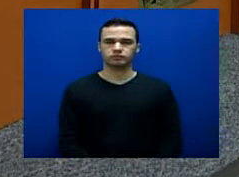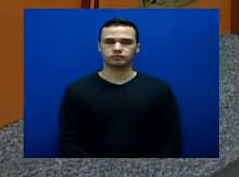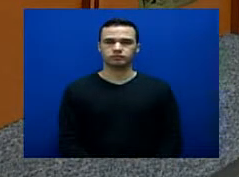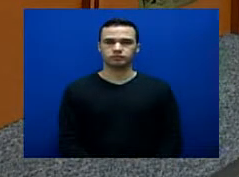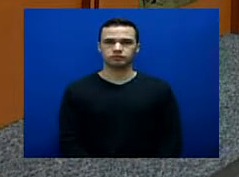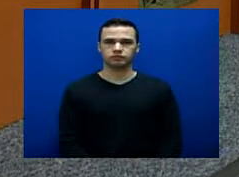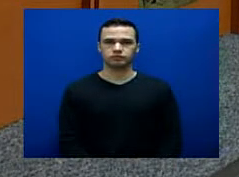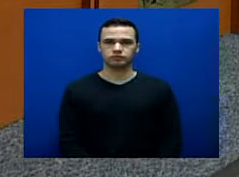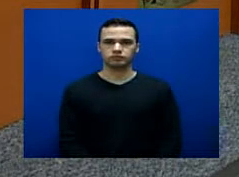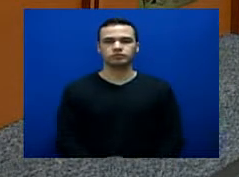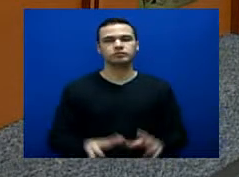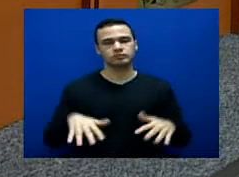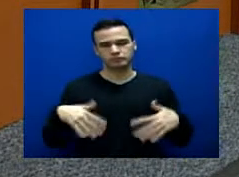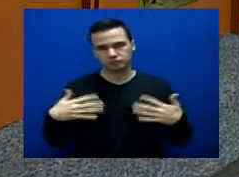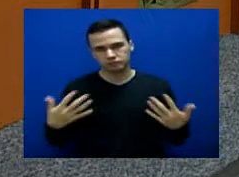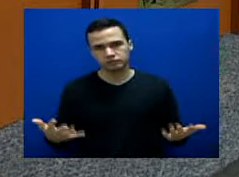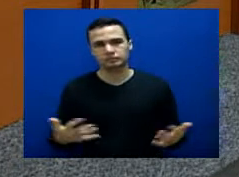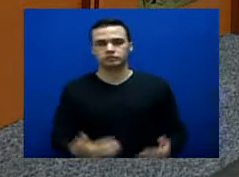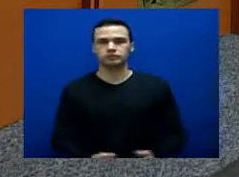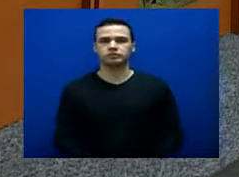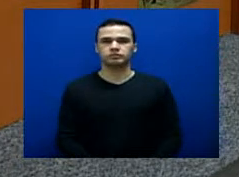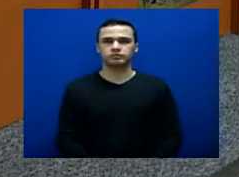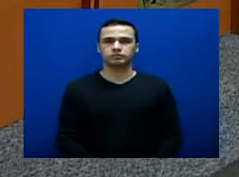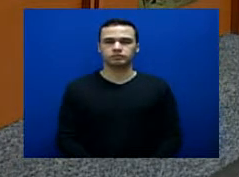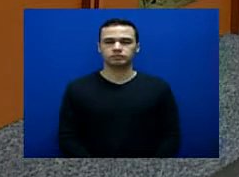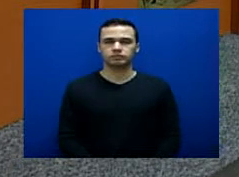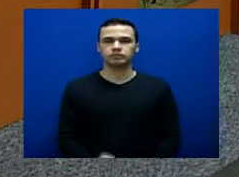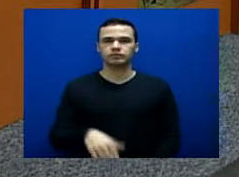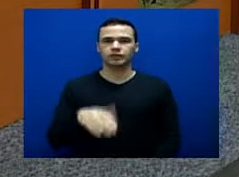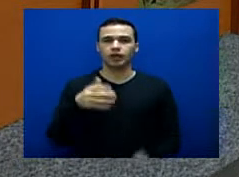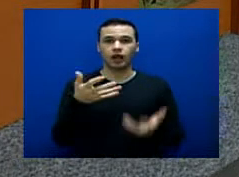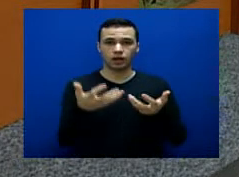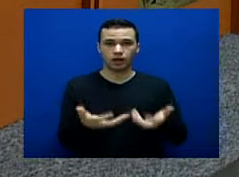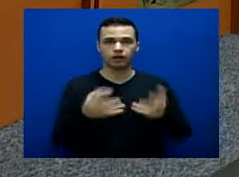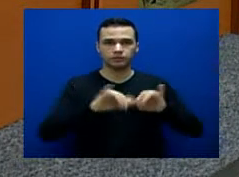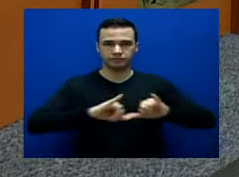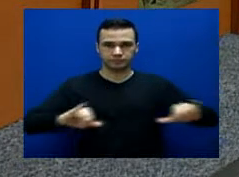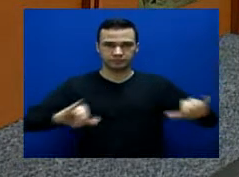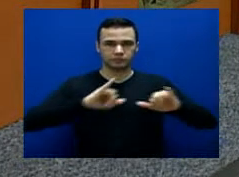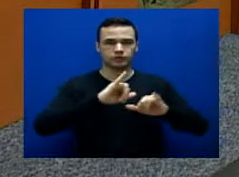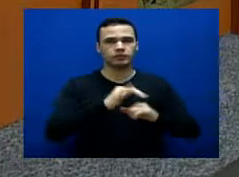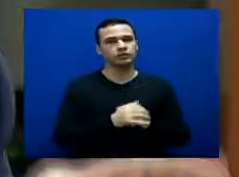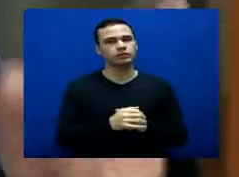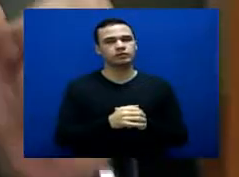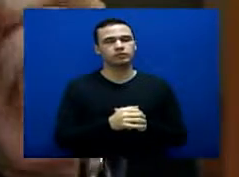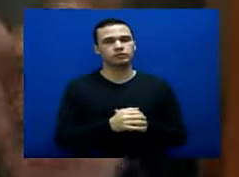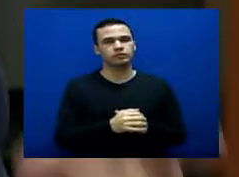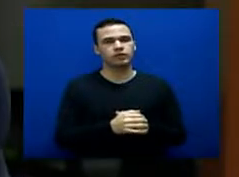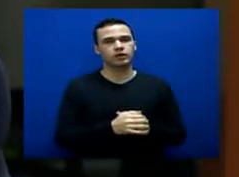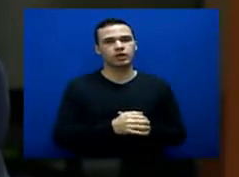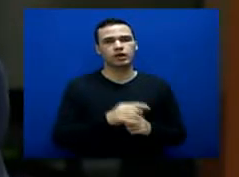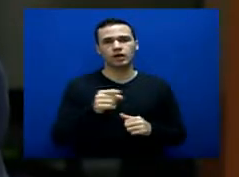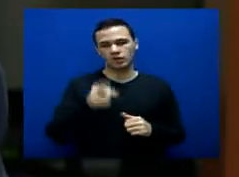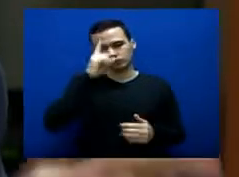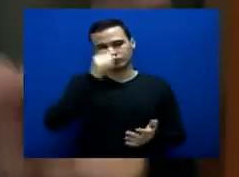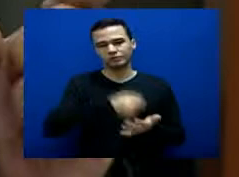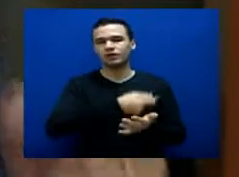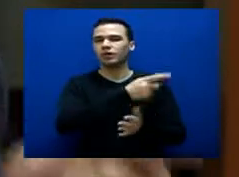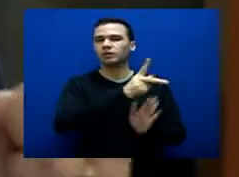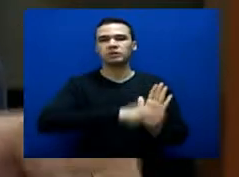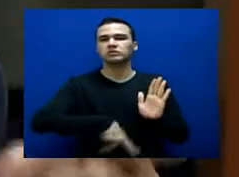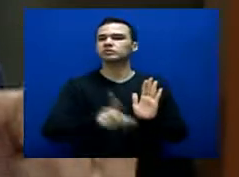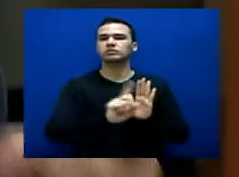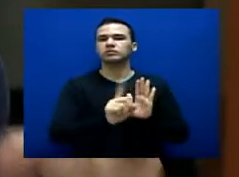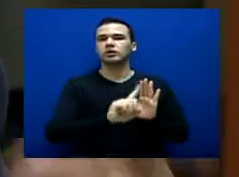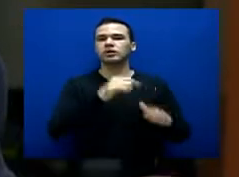Então, fica como... Senhor presidente, quero dizer a Vossa Excelência que... Eu não voto esse projeto e não